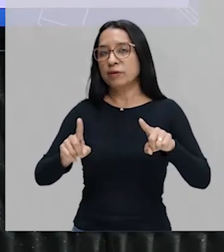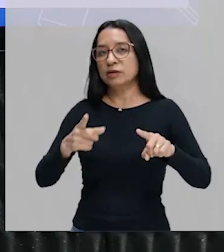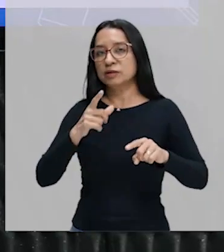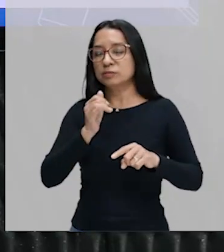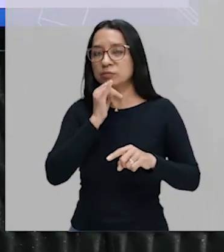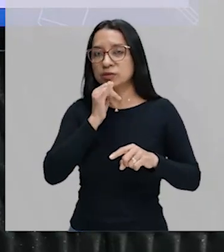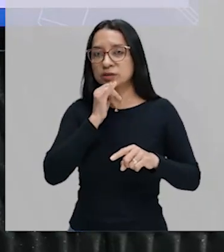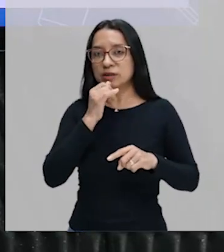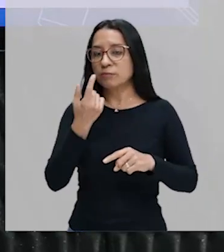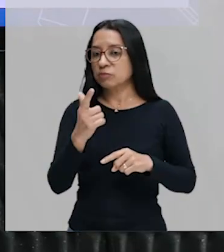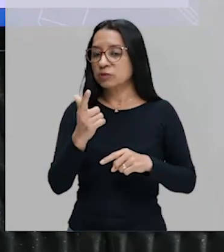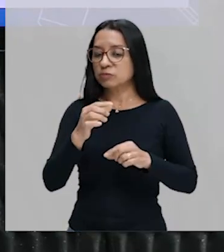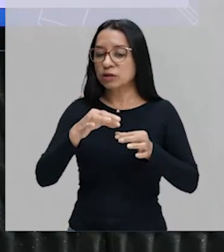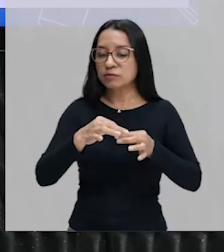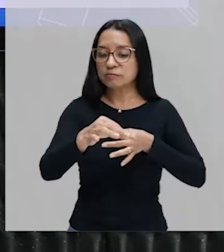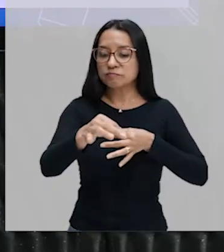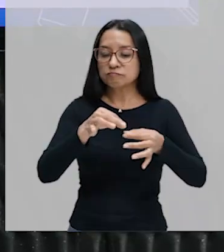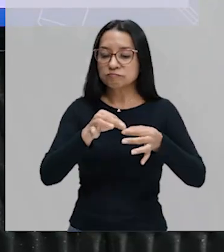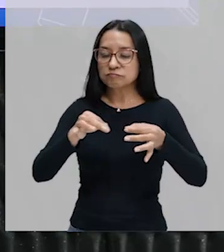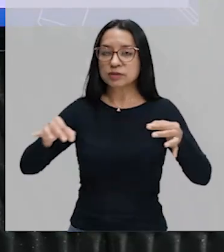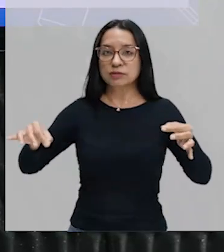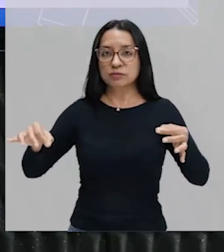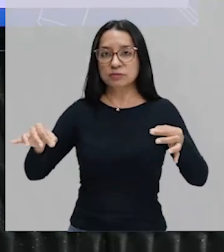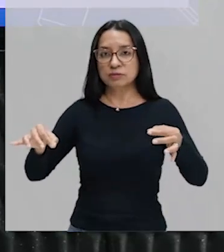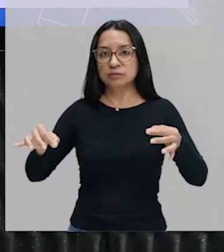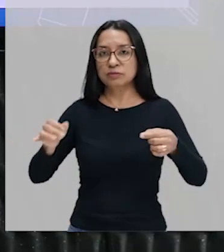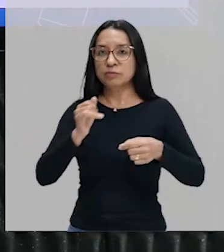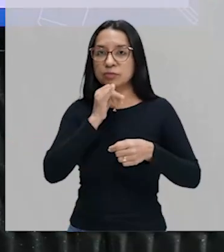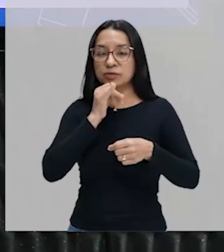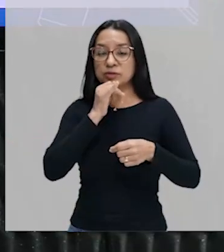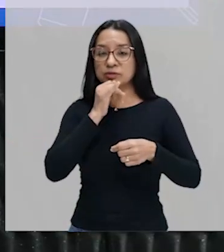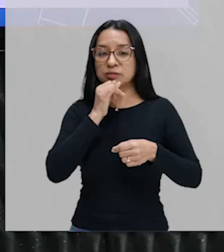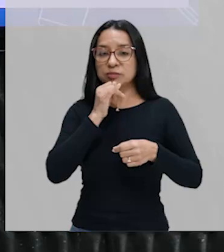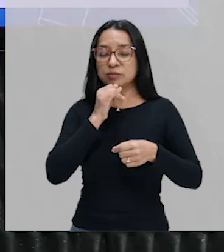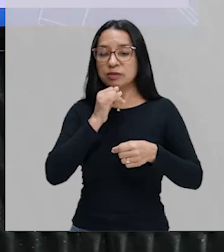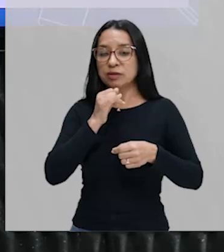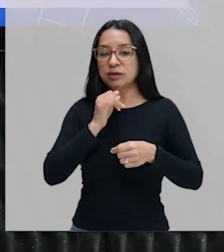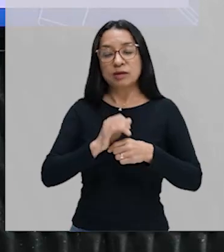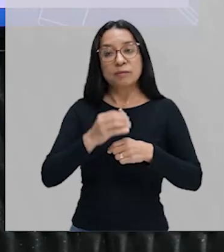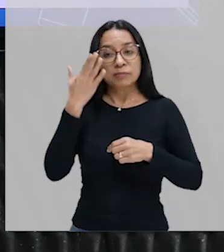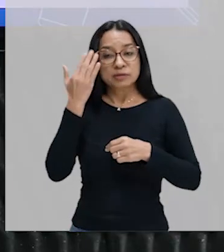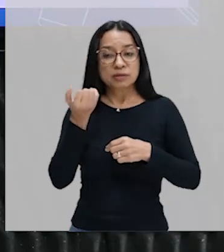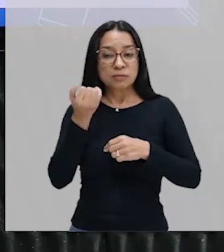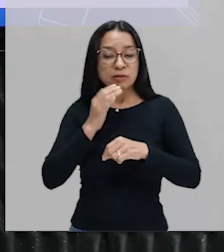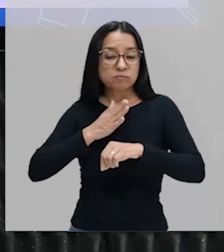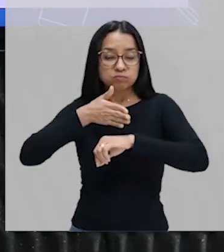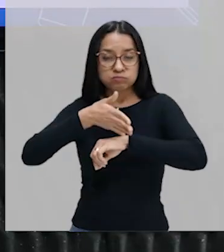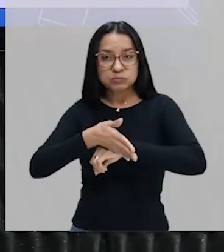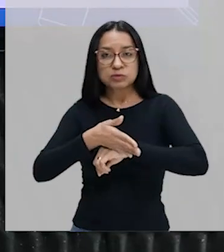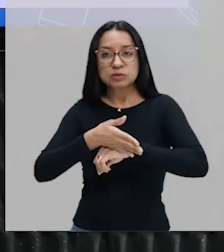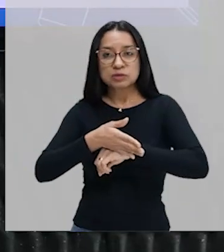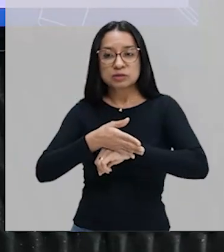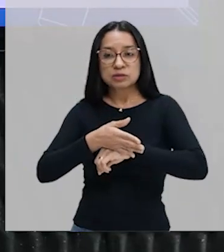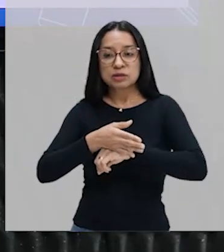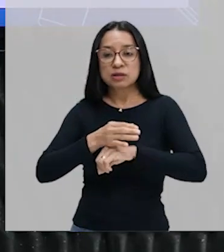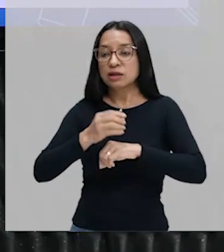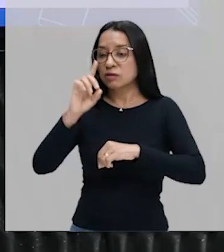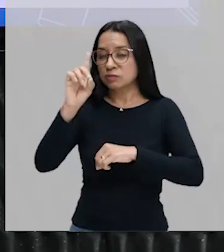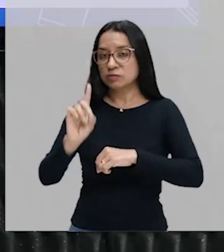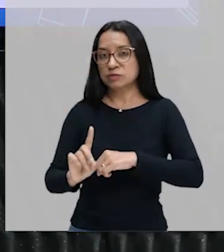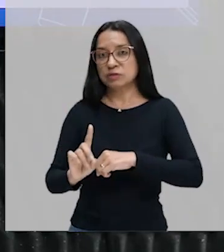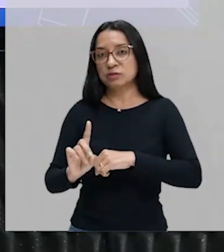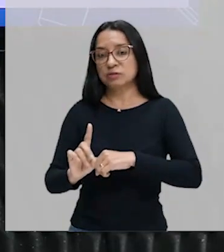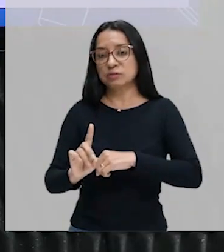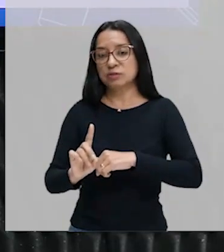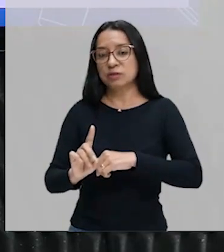elas não possuem território. Para quê, Marcos? Para, por exemplo, exercer a sua soberania. Tá certo? Então, busca, por exemplo, a formação